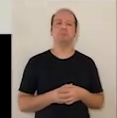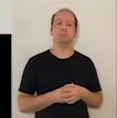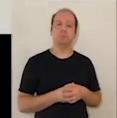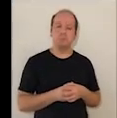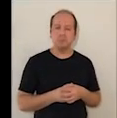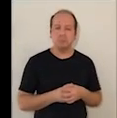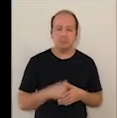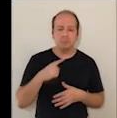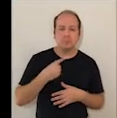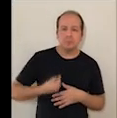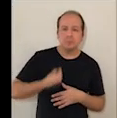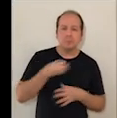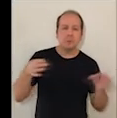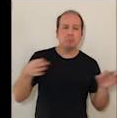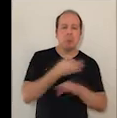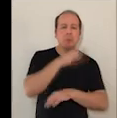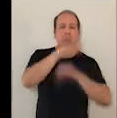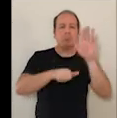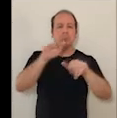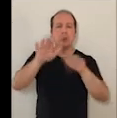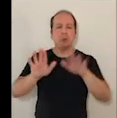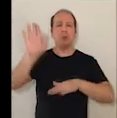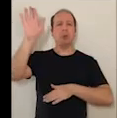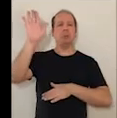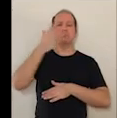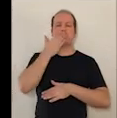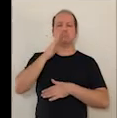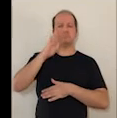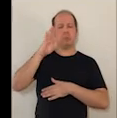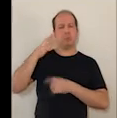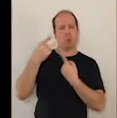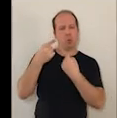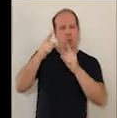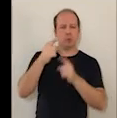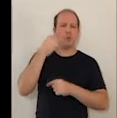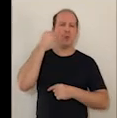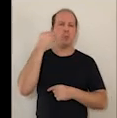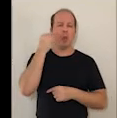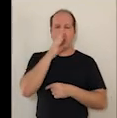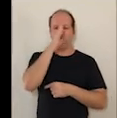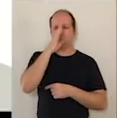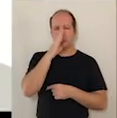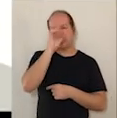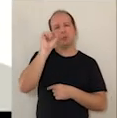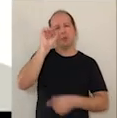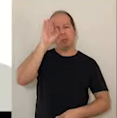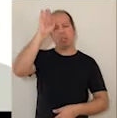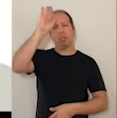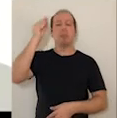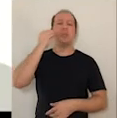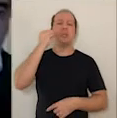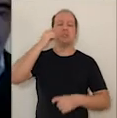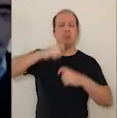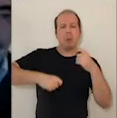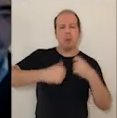Estão aqui todos os intimados a depor na causa contra Volpone, acusado por Leone de tentativa de estupro e